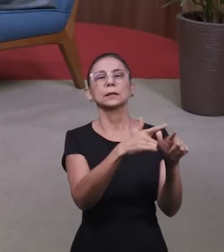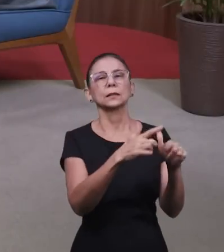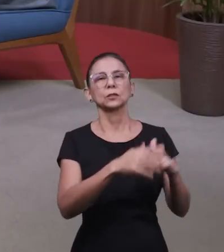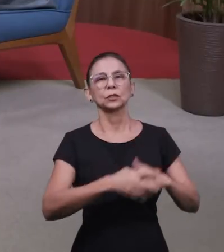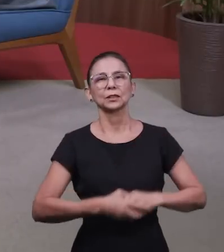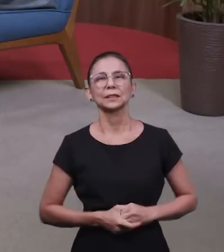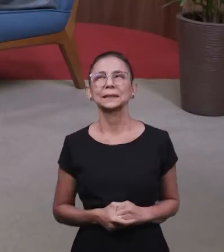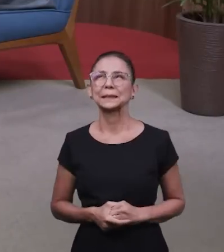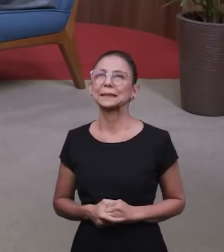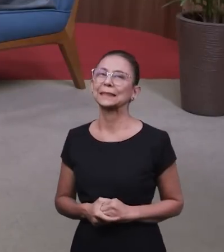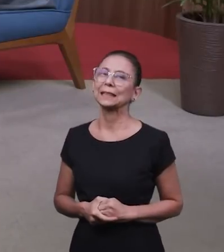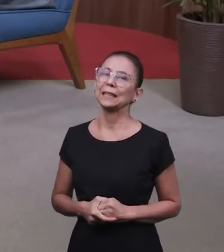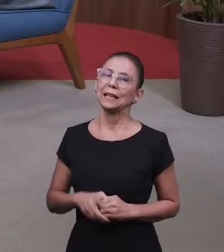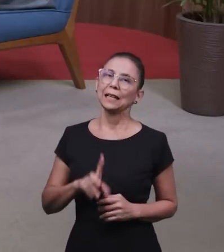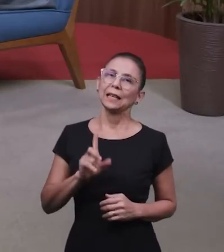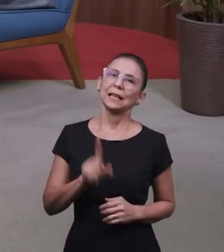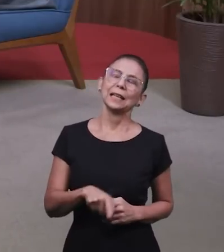mais